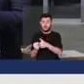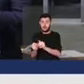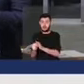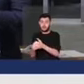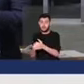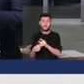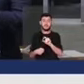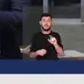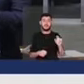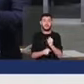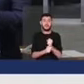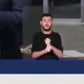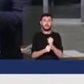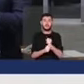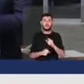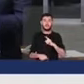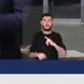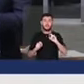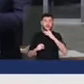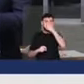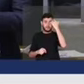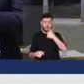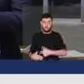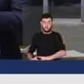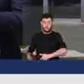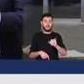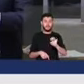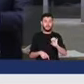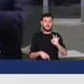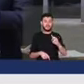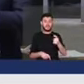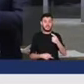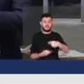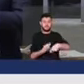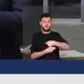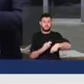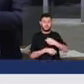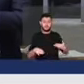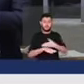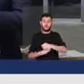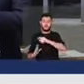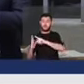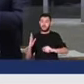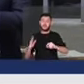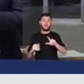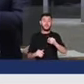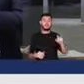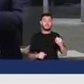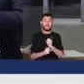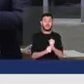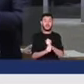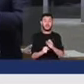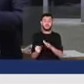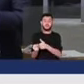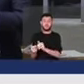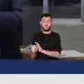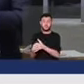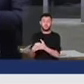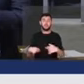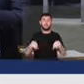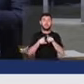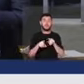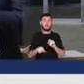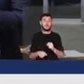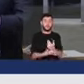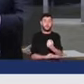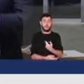armas entraram no Palácio do Planalto, 100 anos de sigilo. Os documentos relativos aos escândalos da compra das vacinas, 100